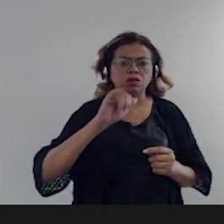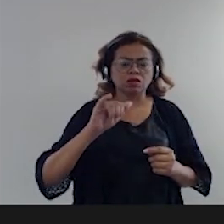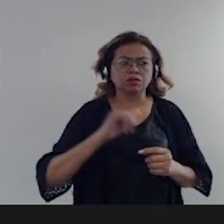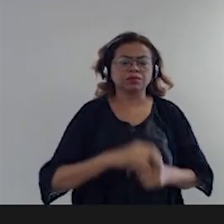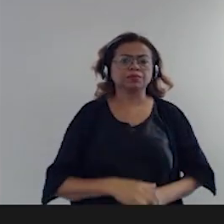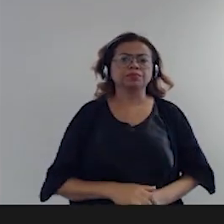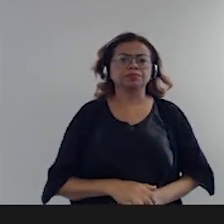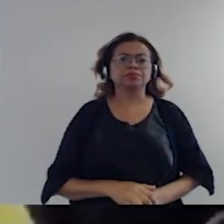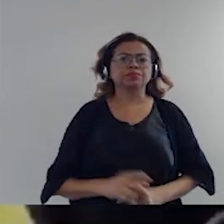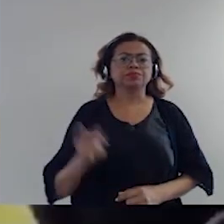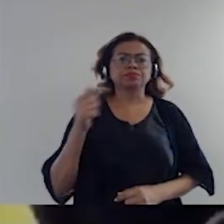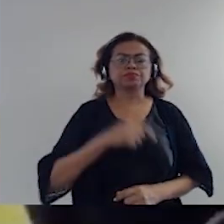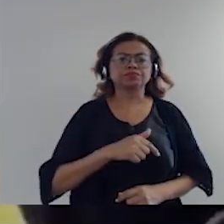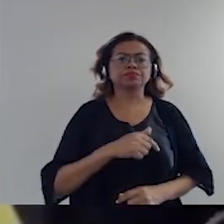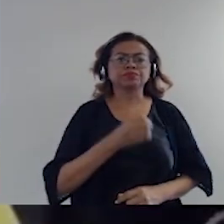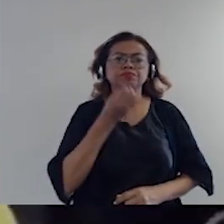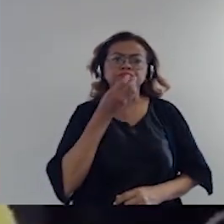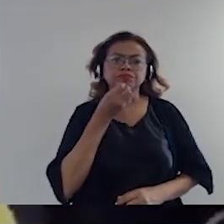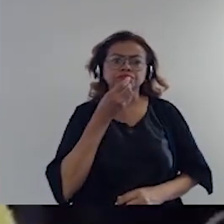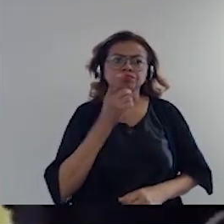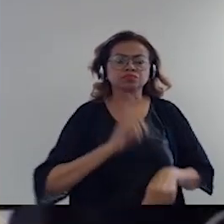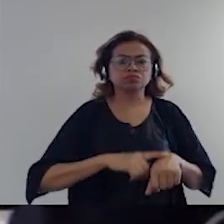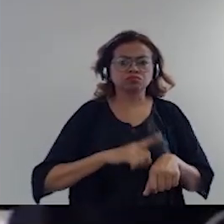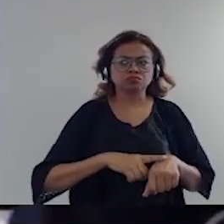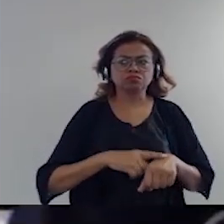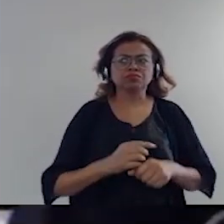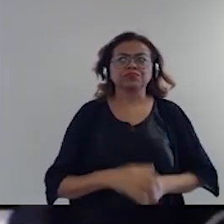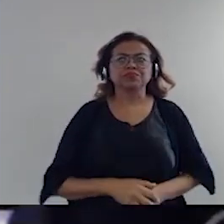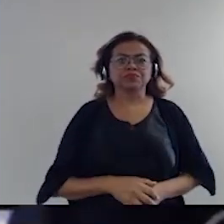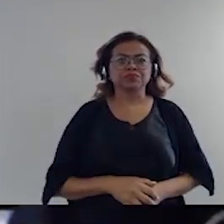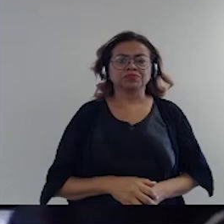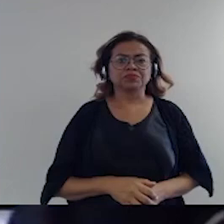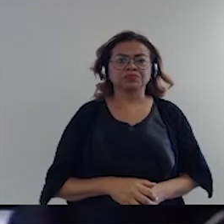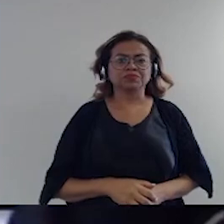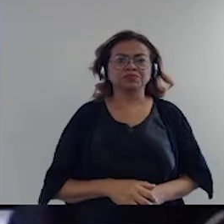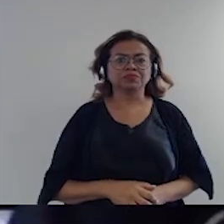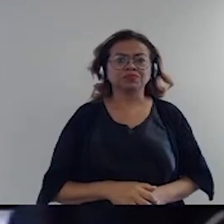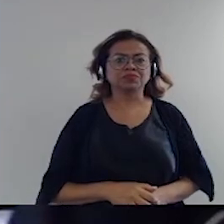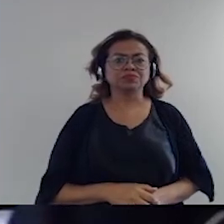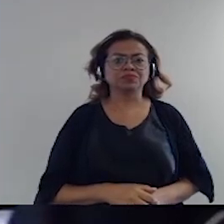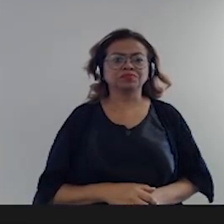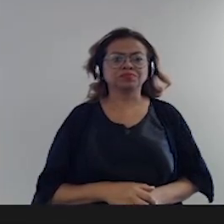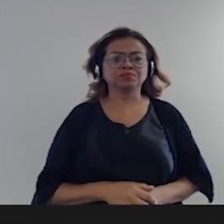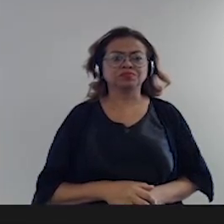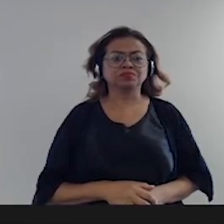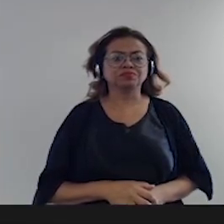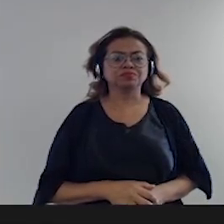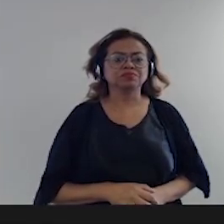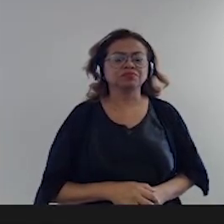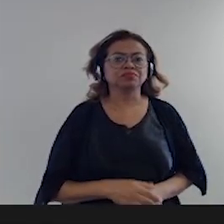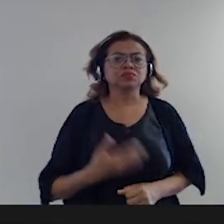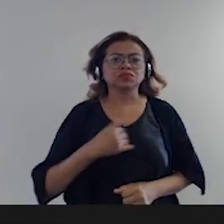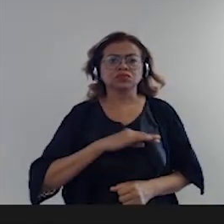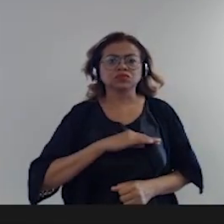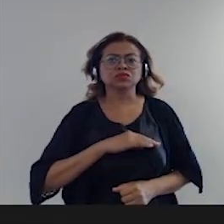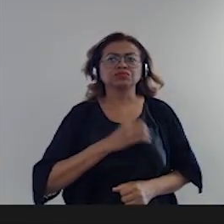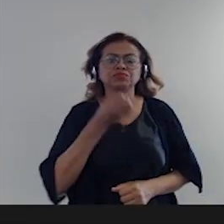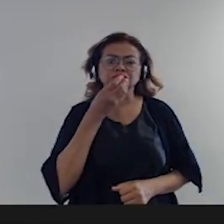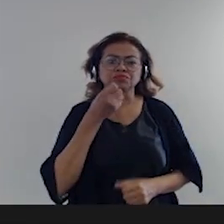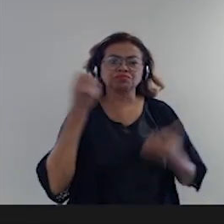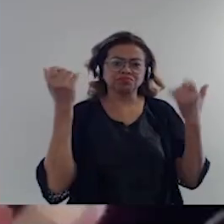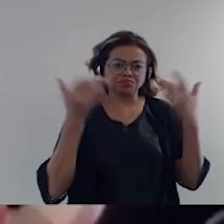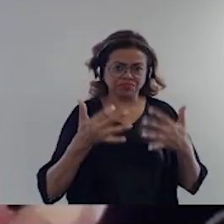num bom momento. Só para avisar que a gente dispõe de 5 minutinos. Mas eu não vou usar os 5, não, porque, para mim, eu